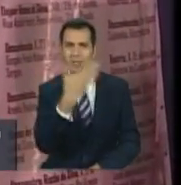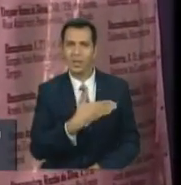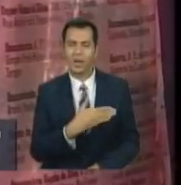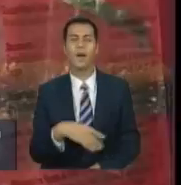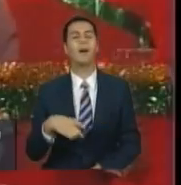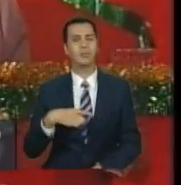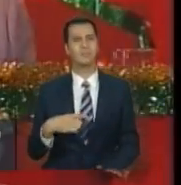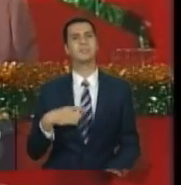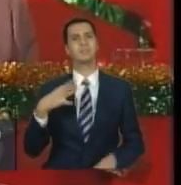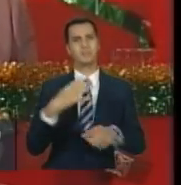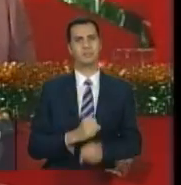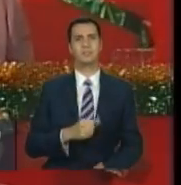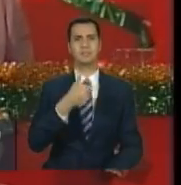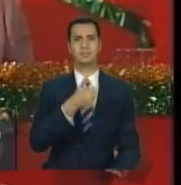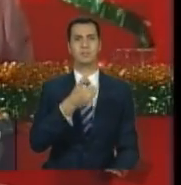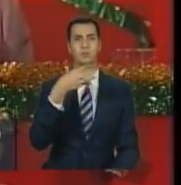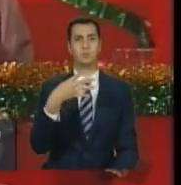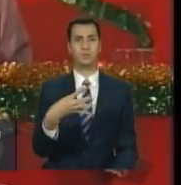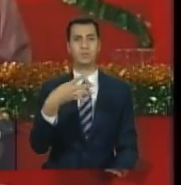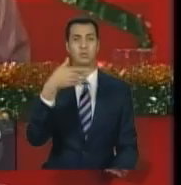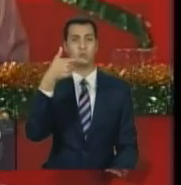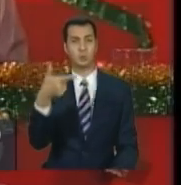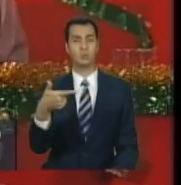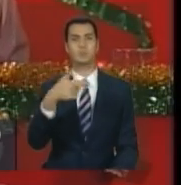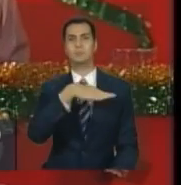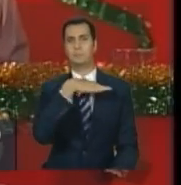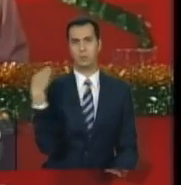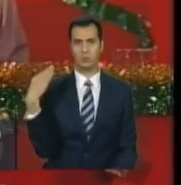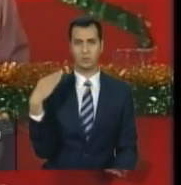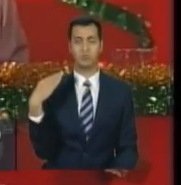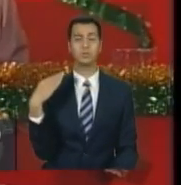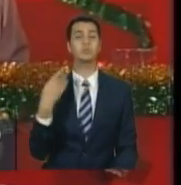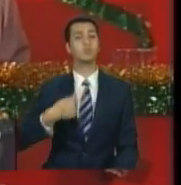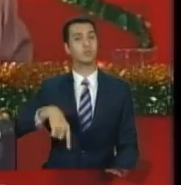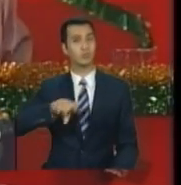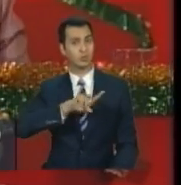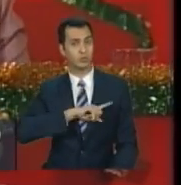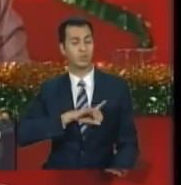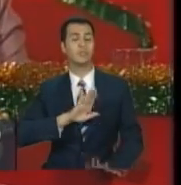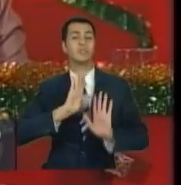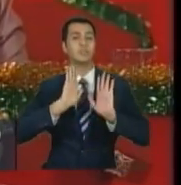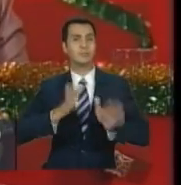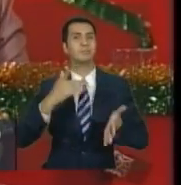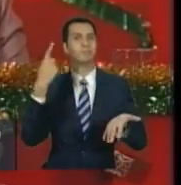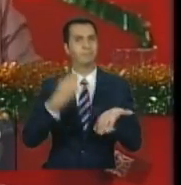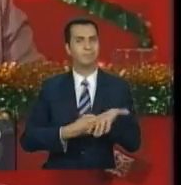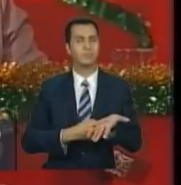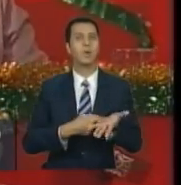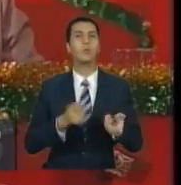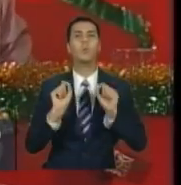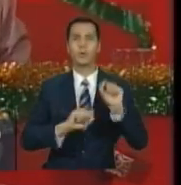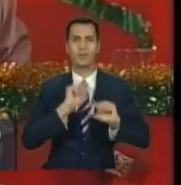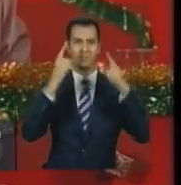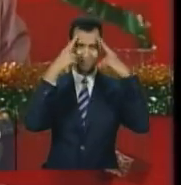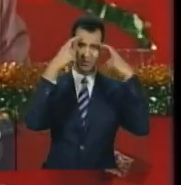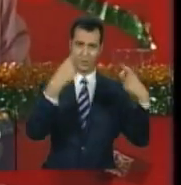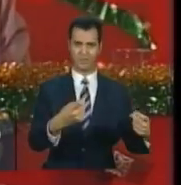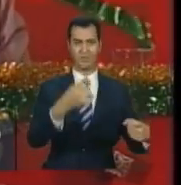142 mortes. Nós temos, de fato, esse compromisso de lutar contra elas,